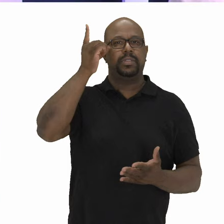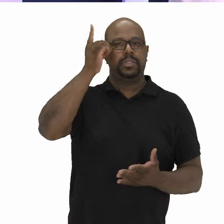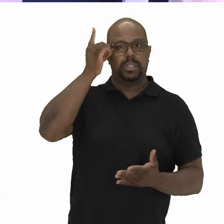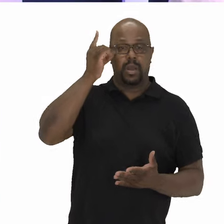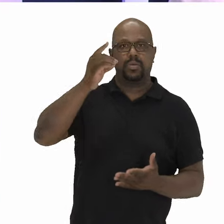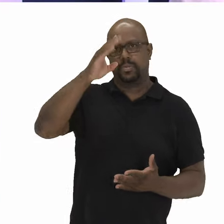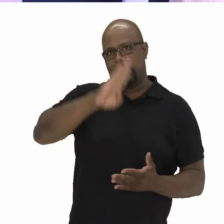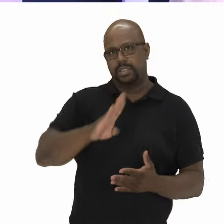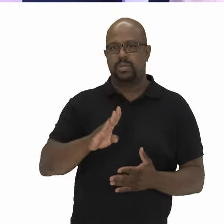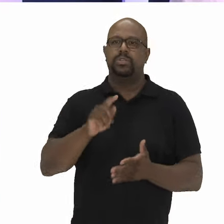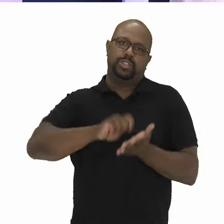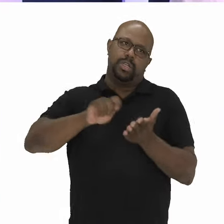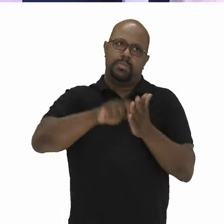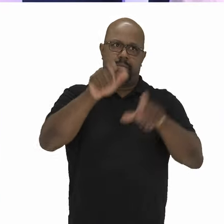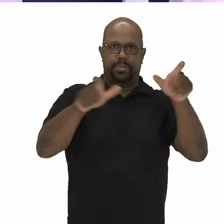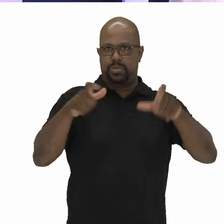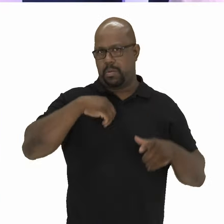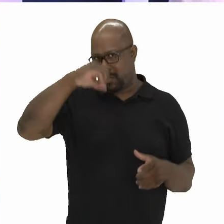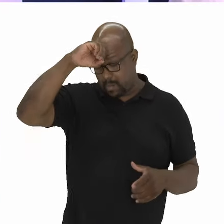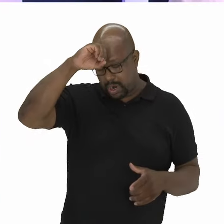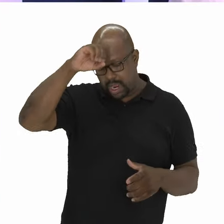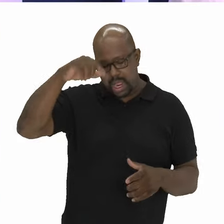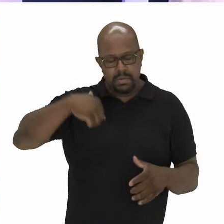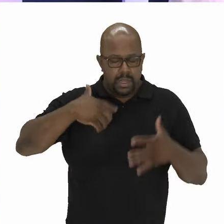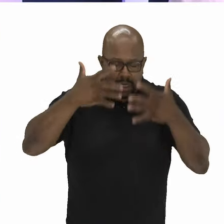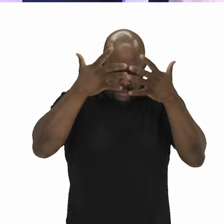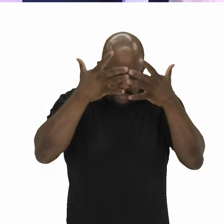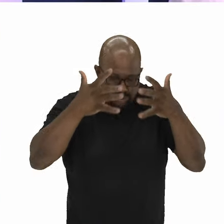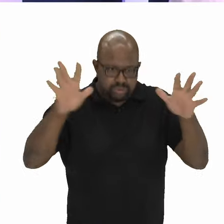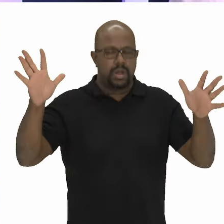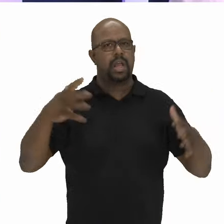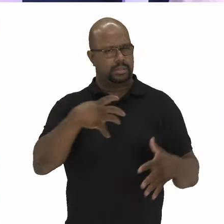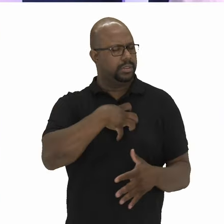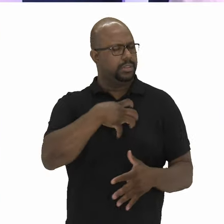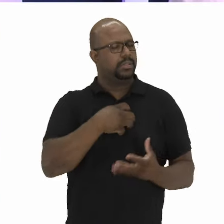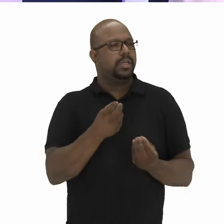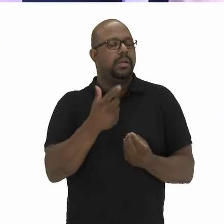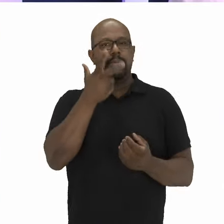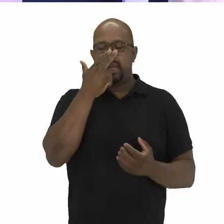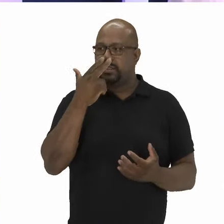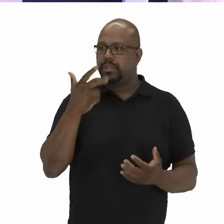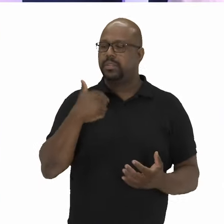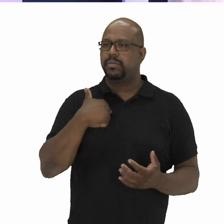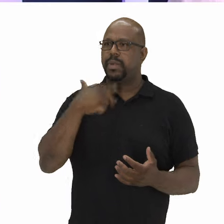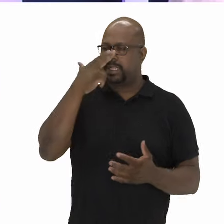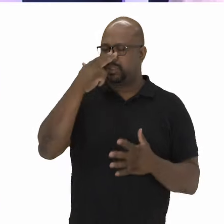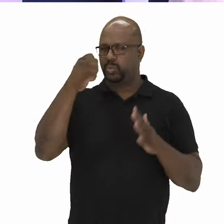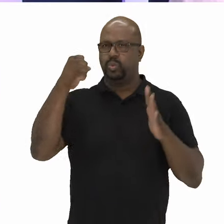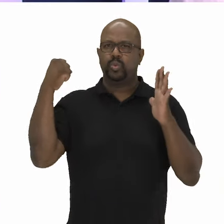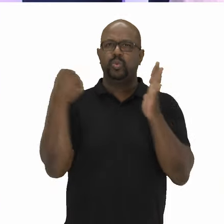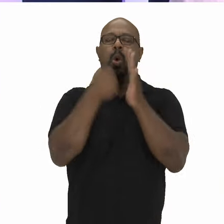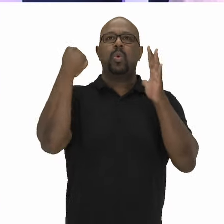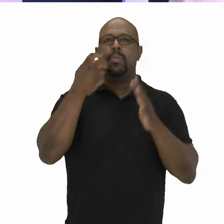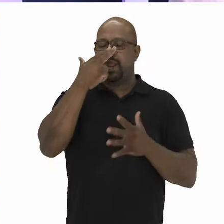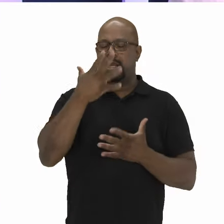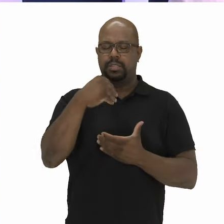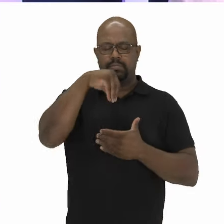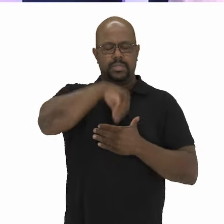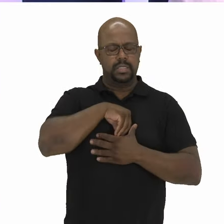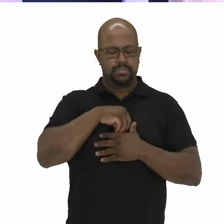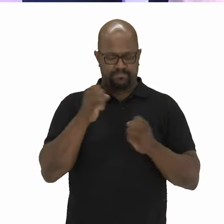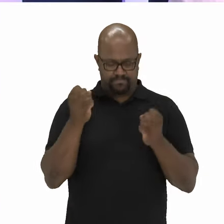no Brasil escrito para leigos e aí meu mundo expandiu A sensação que eu tinha Bel que eu s sido levado a um soco